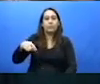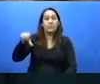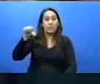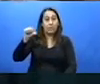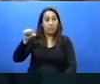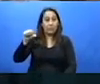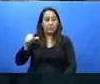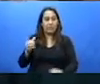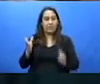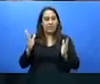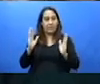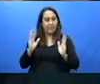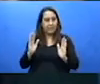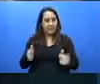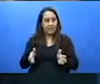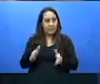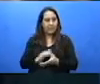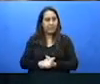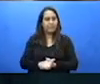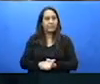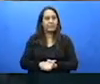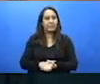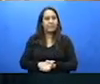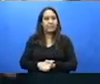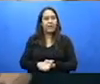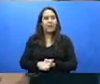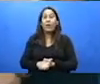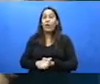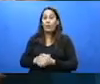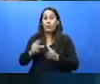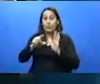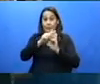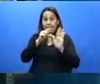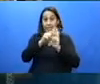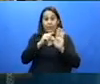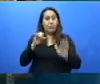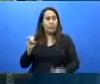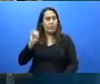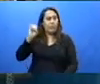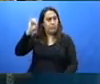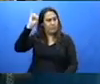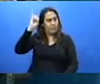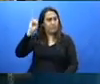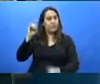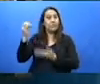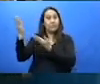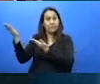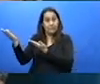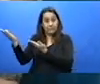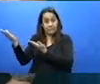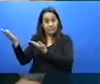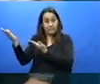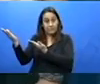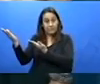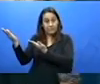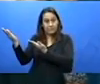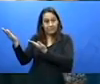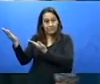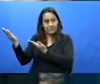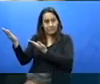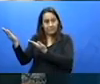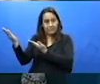E agora vem, olha, a parte mais importante. Blandina Franco, essa moça bonita